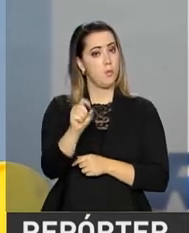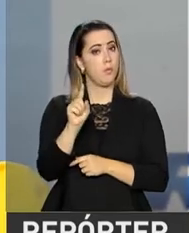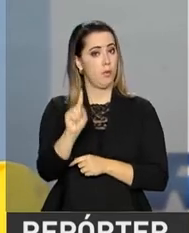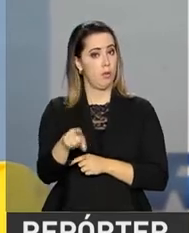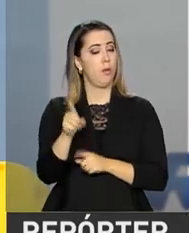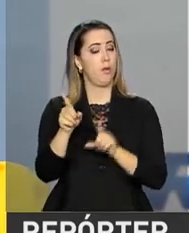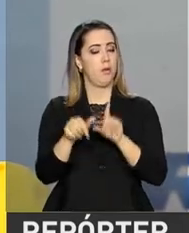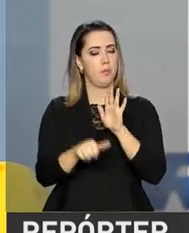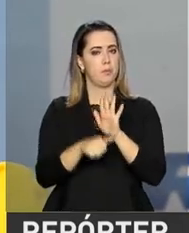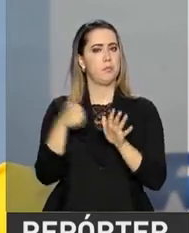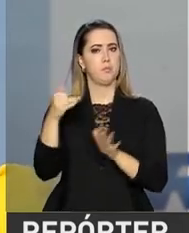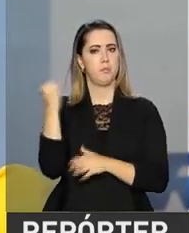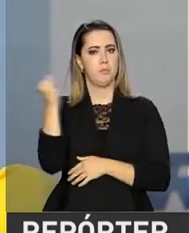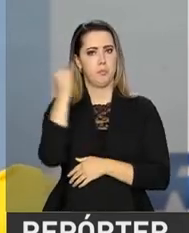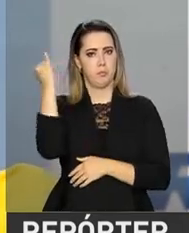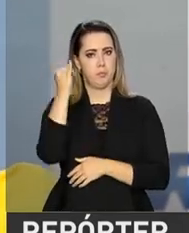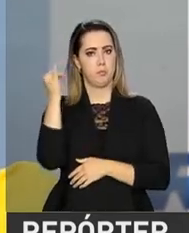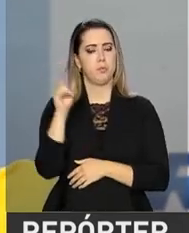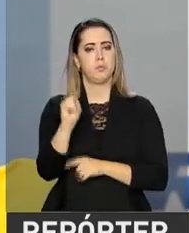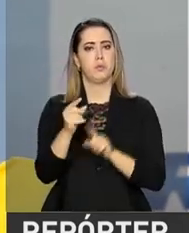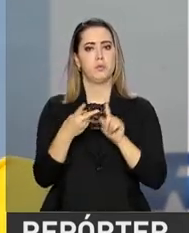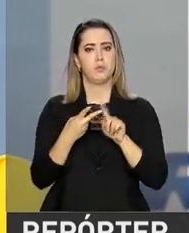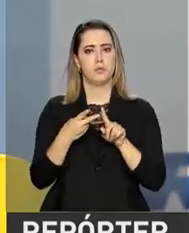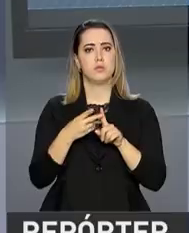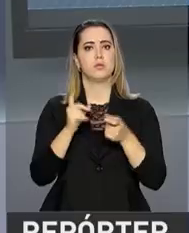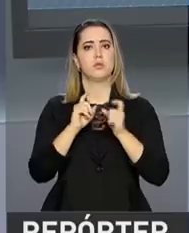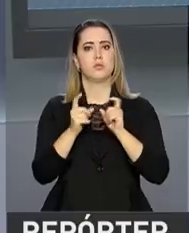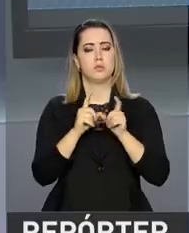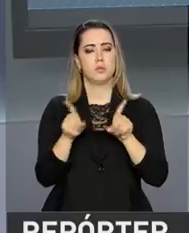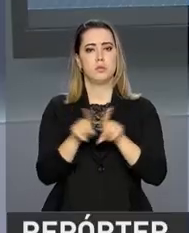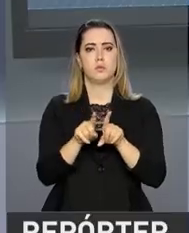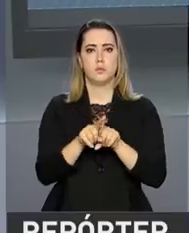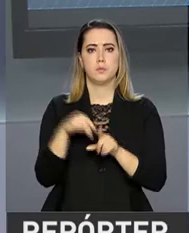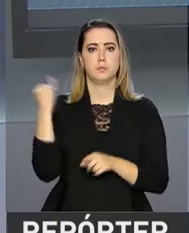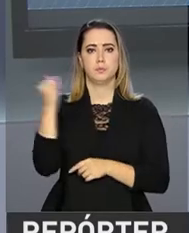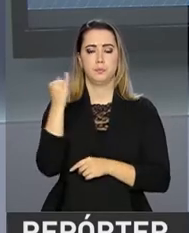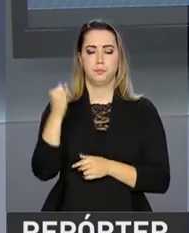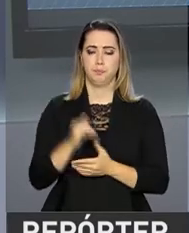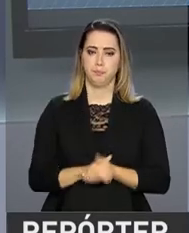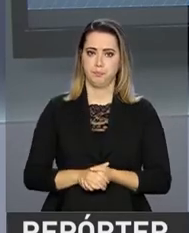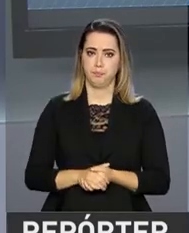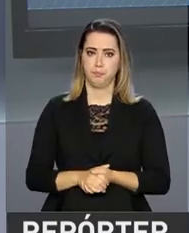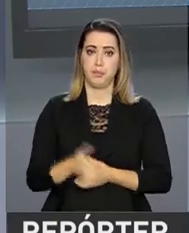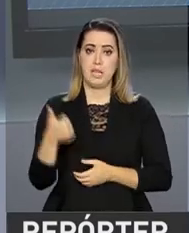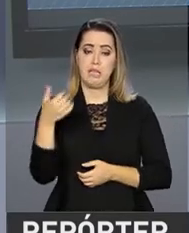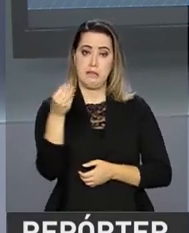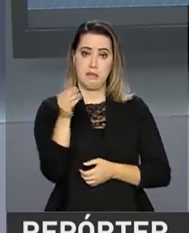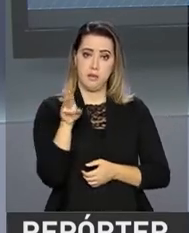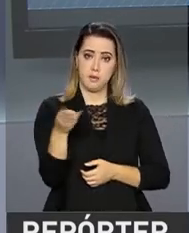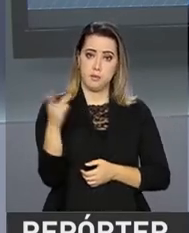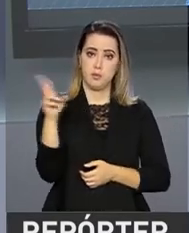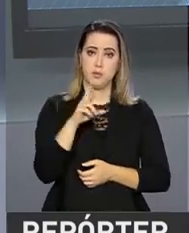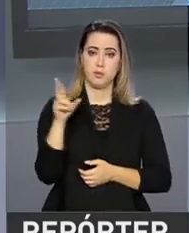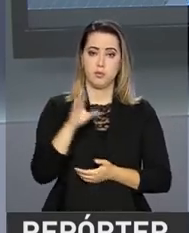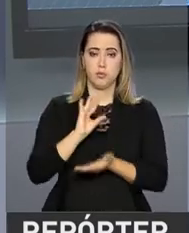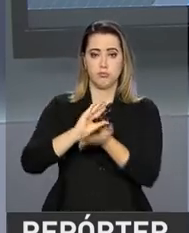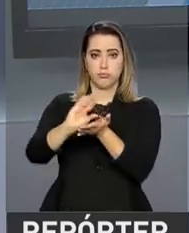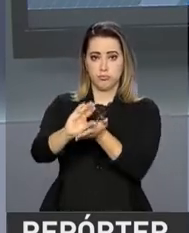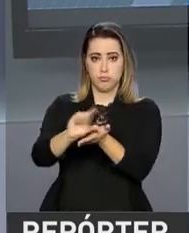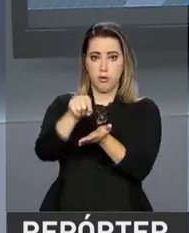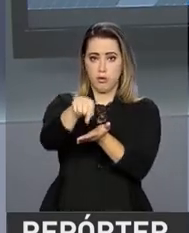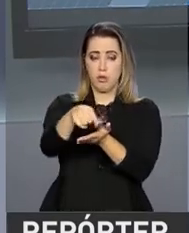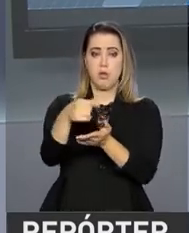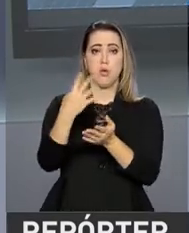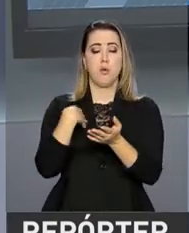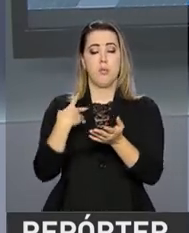em segundo lugar uma ferramenta importante para a gestão dos us 10 milhões de reais vão reforçar o sistema de transplante